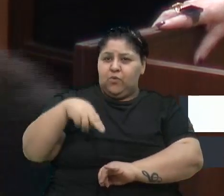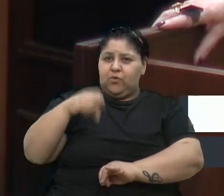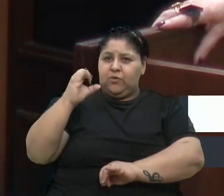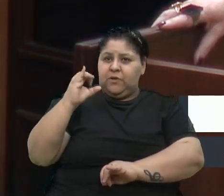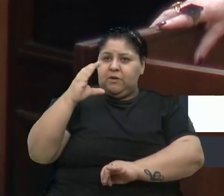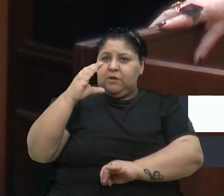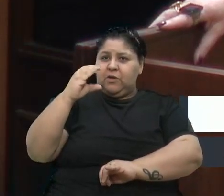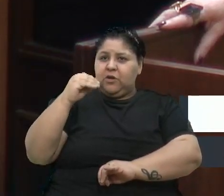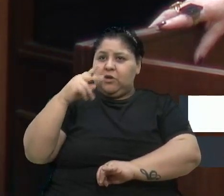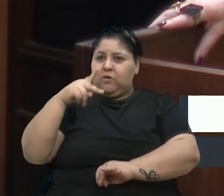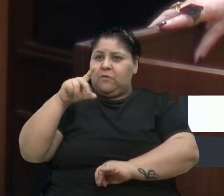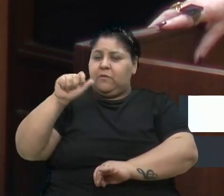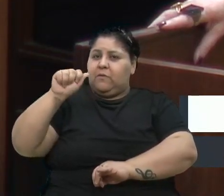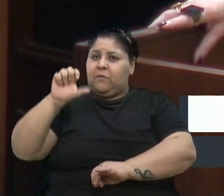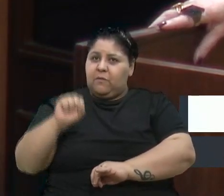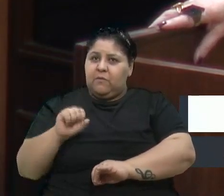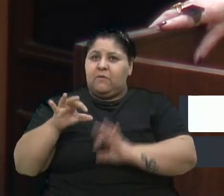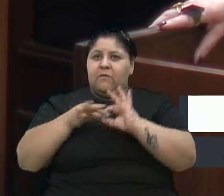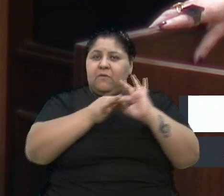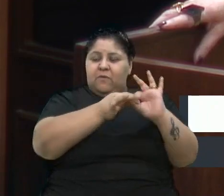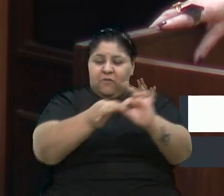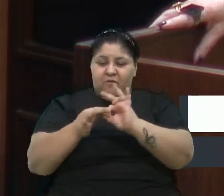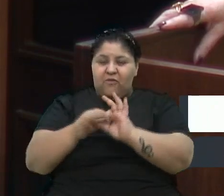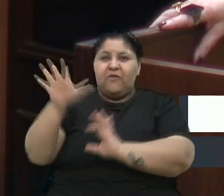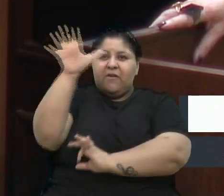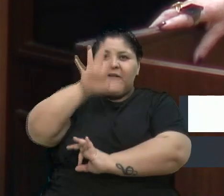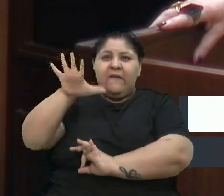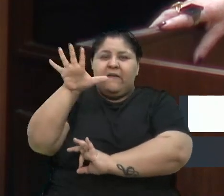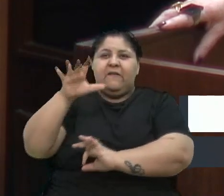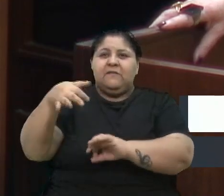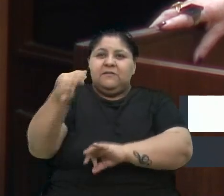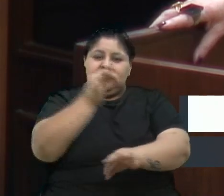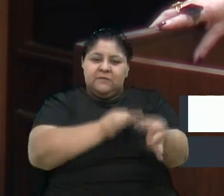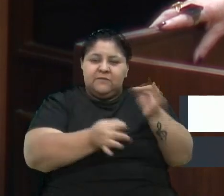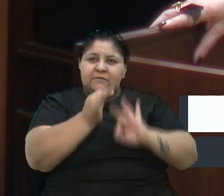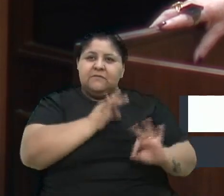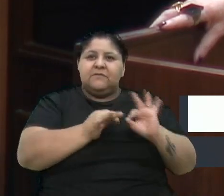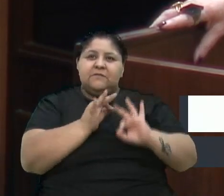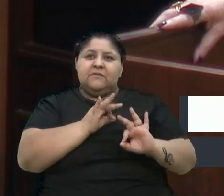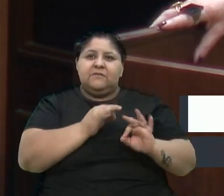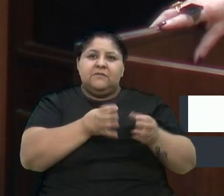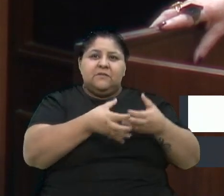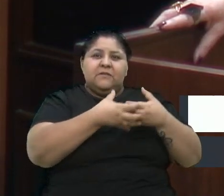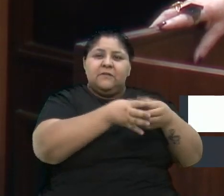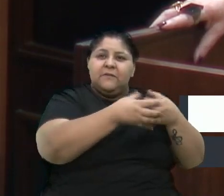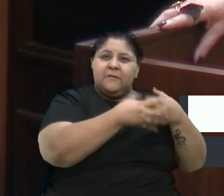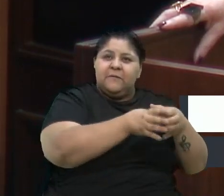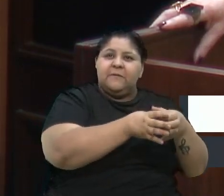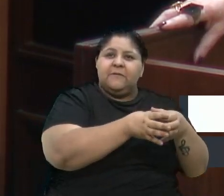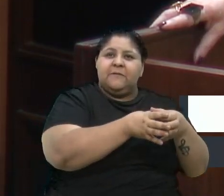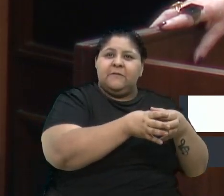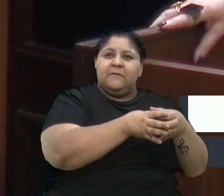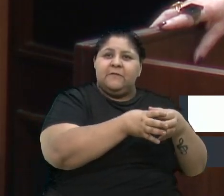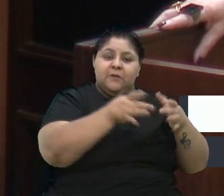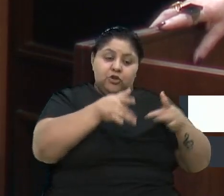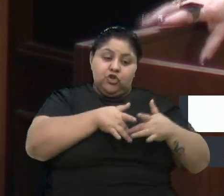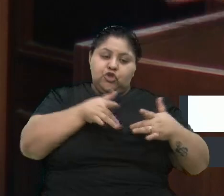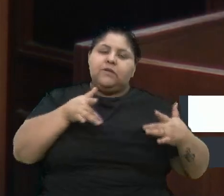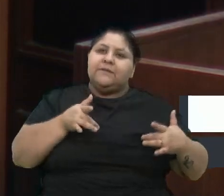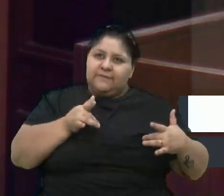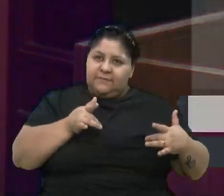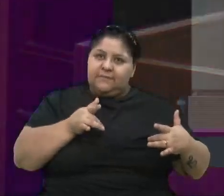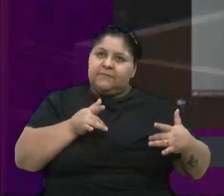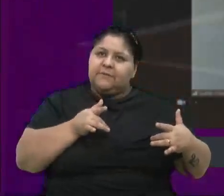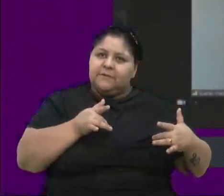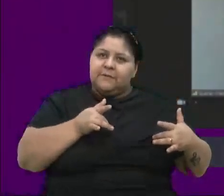a Unicopas é a União Nacional de Organizações Cooperativas Solidárias.